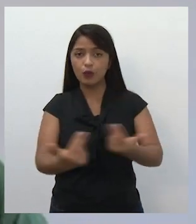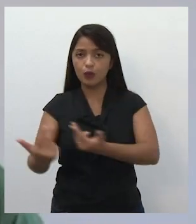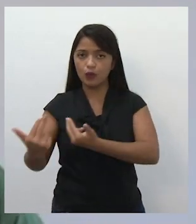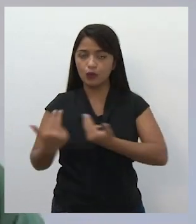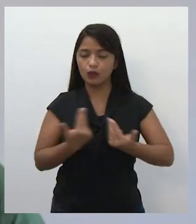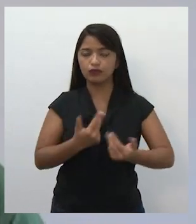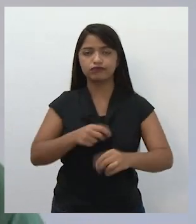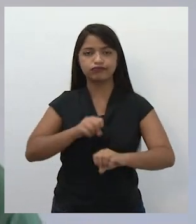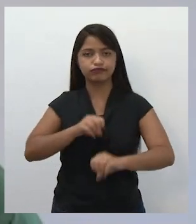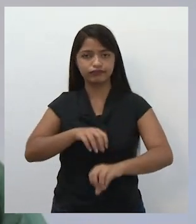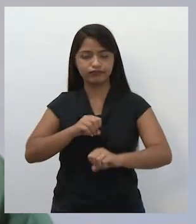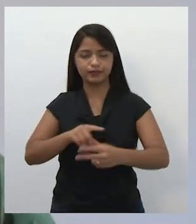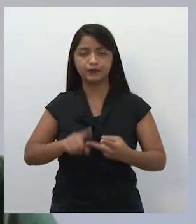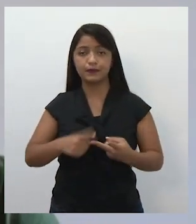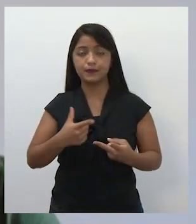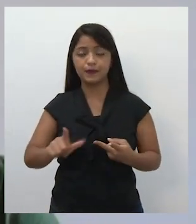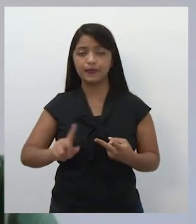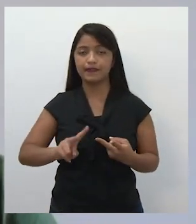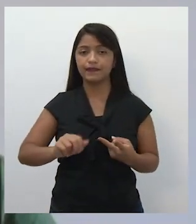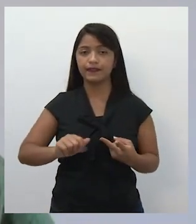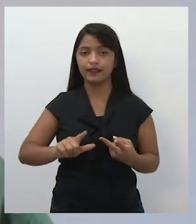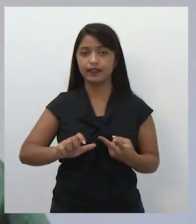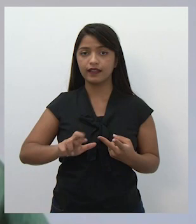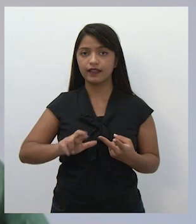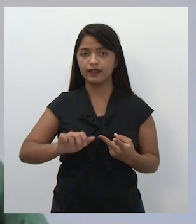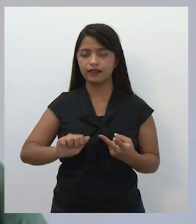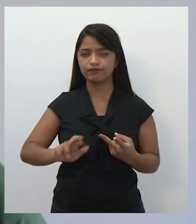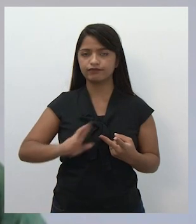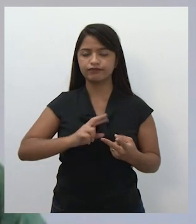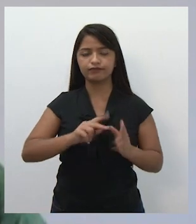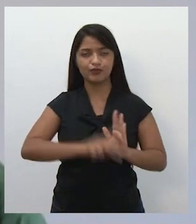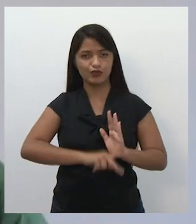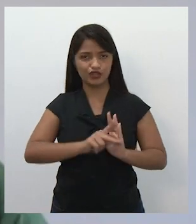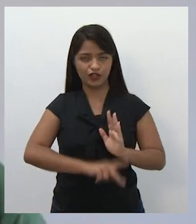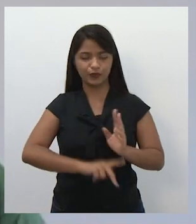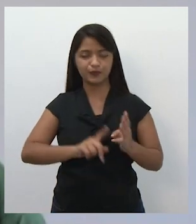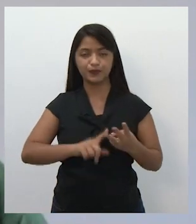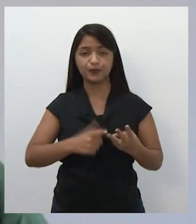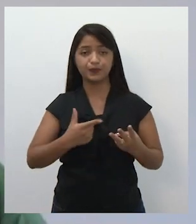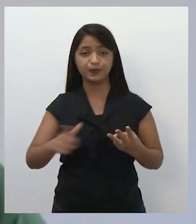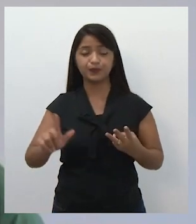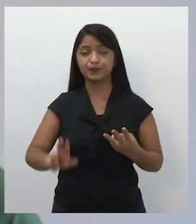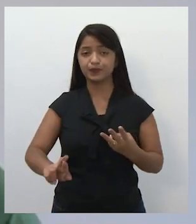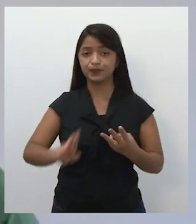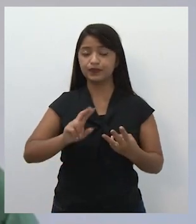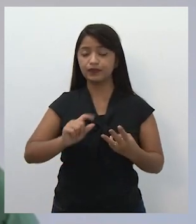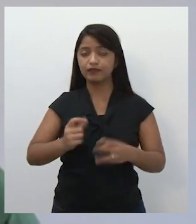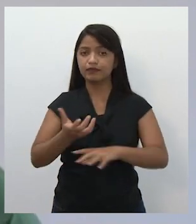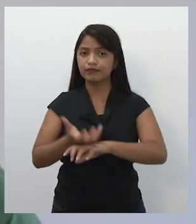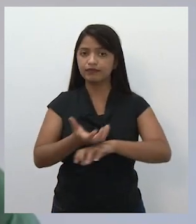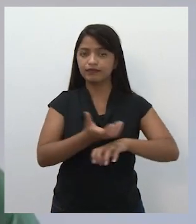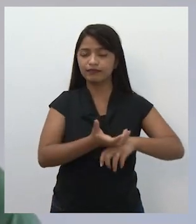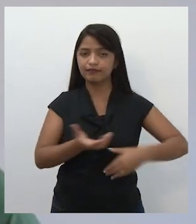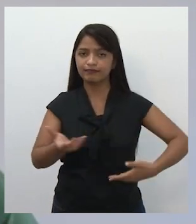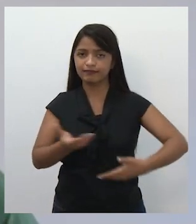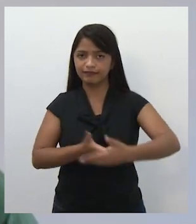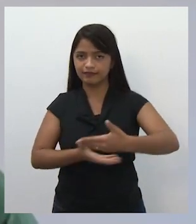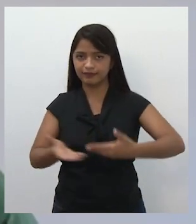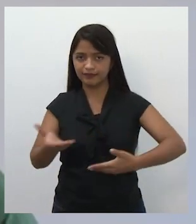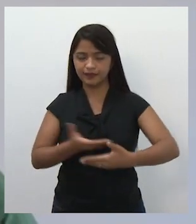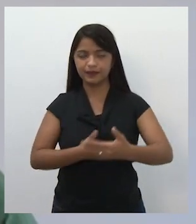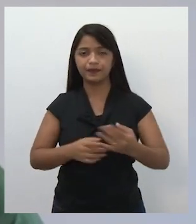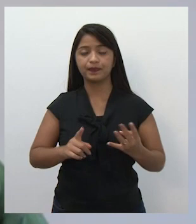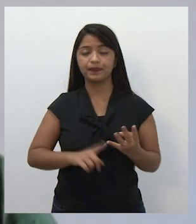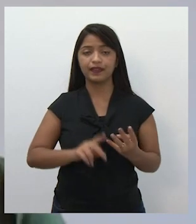de projetos. O professor Paulo fala de ações interdisciplinares entre os componentes. A professora Rita fala